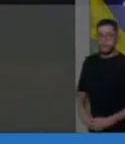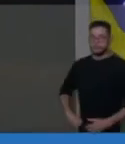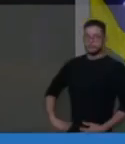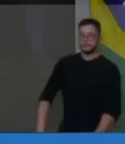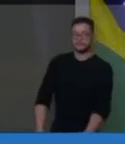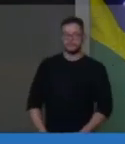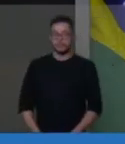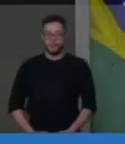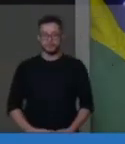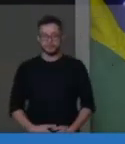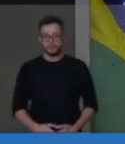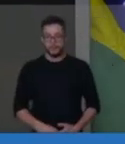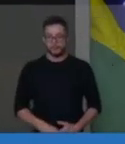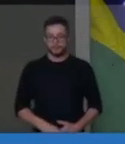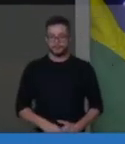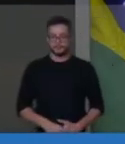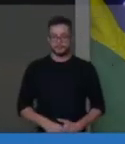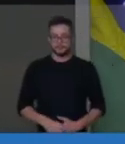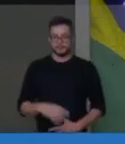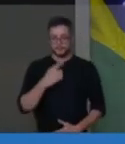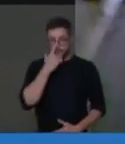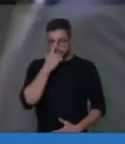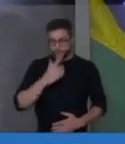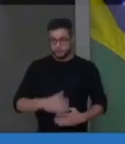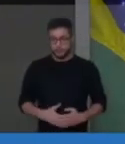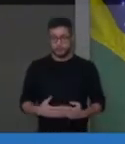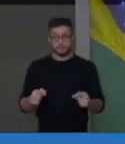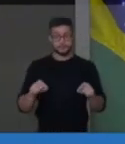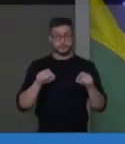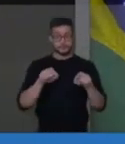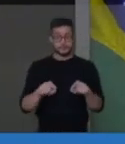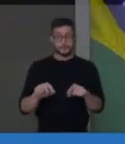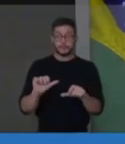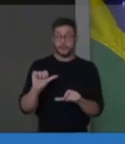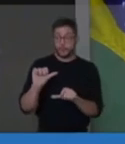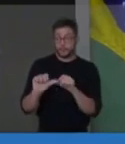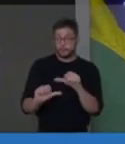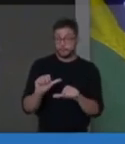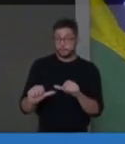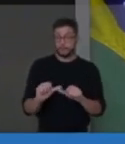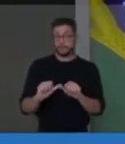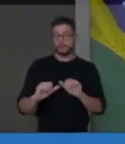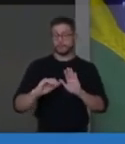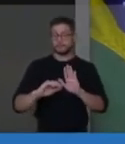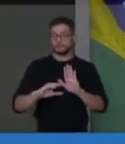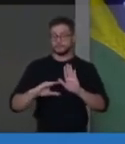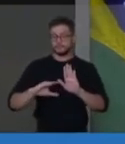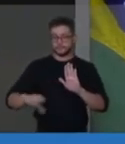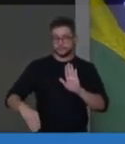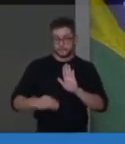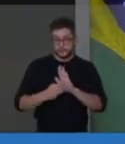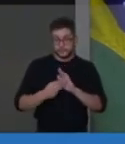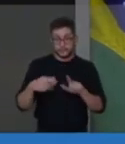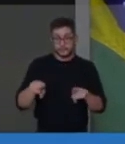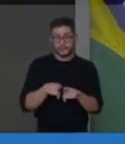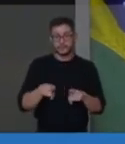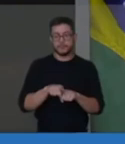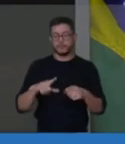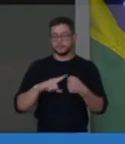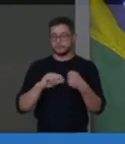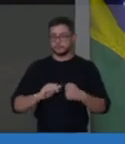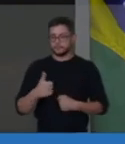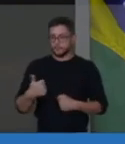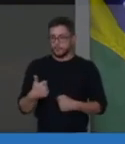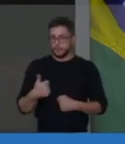mudanças perpetradas pela emenda número 3, uma vez que alteram a ementa e o artigo 1º, no que não se revela qualquer